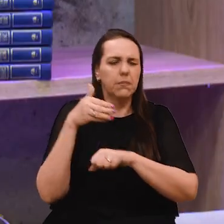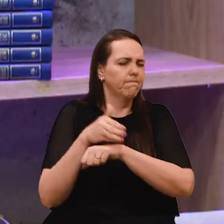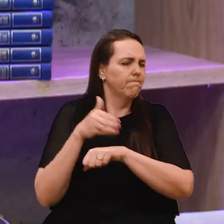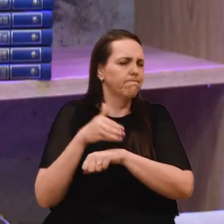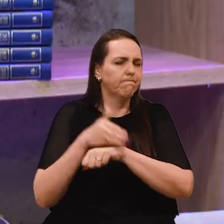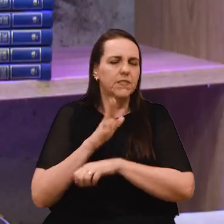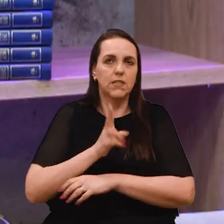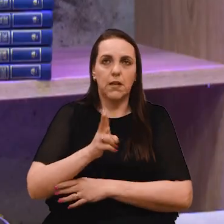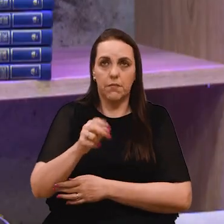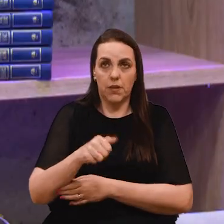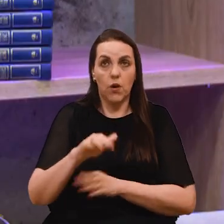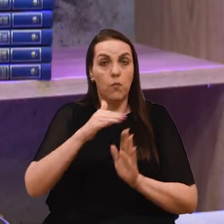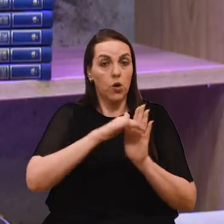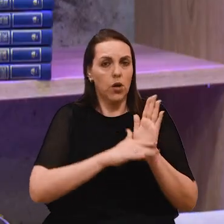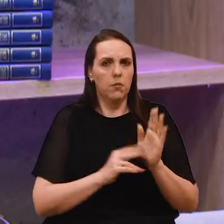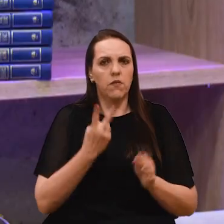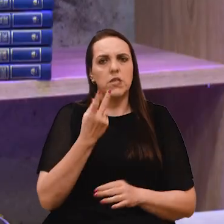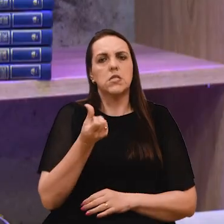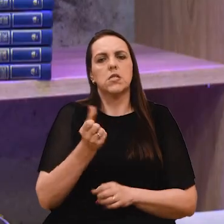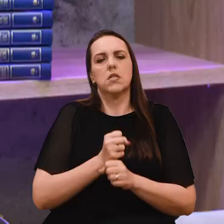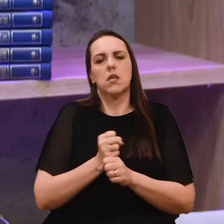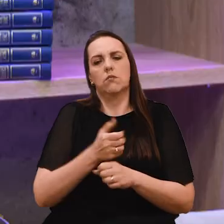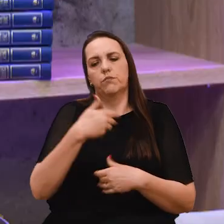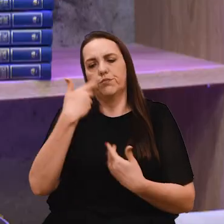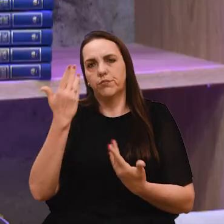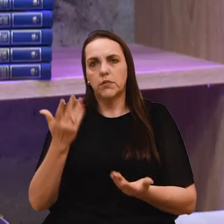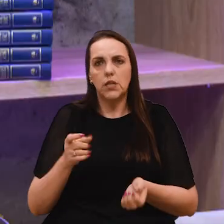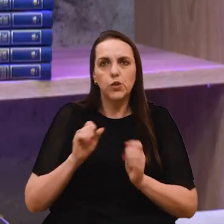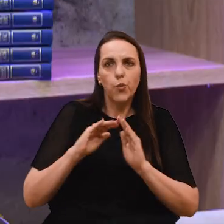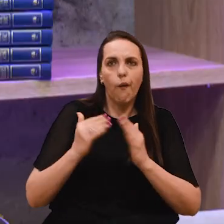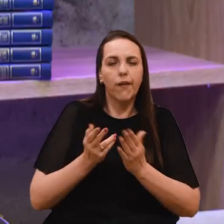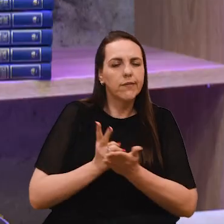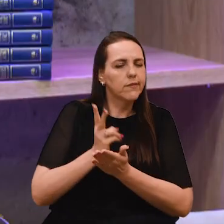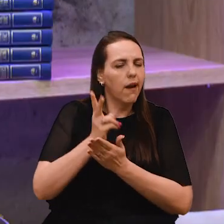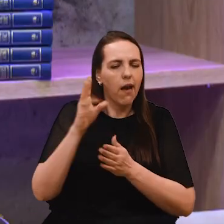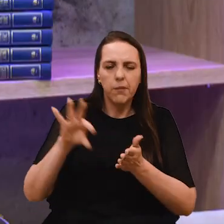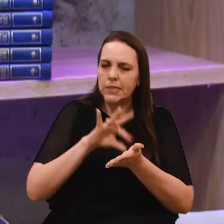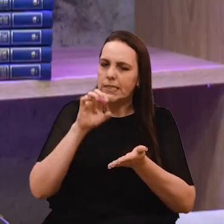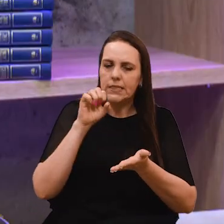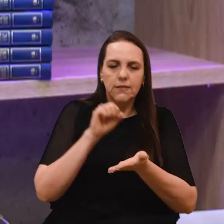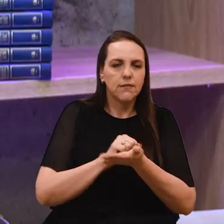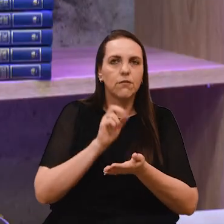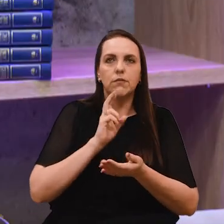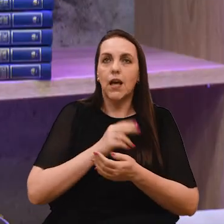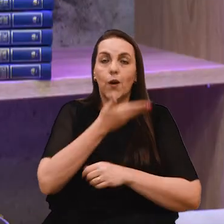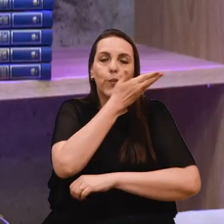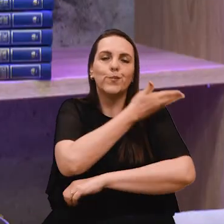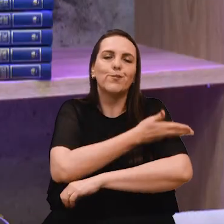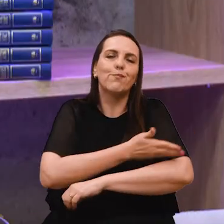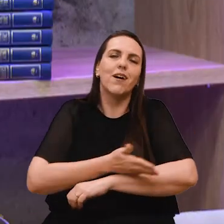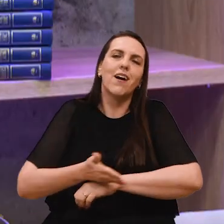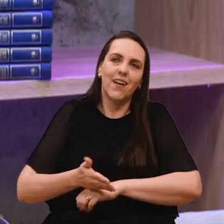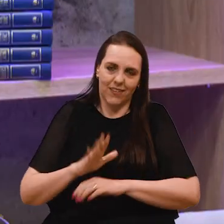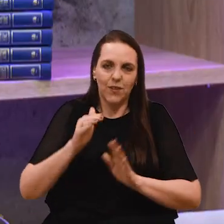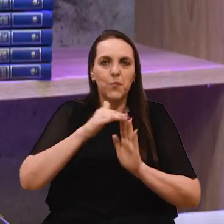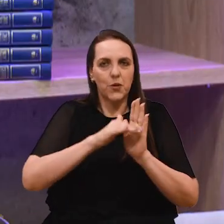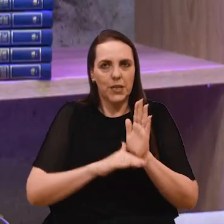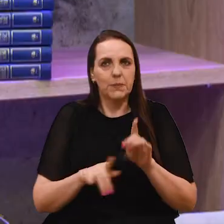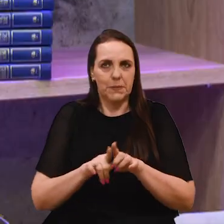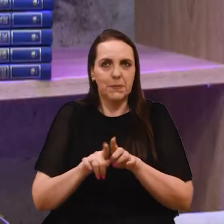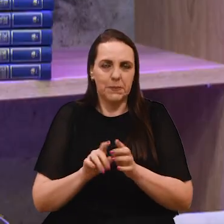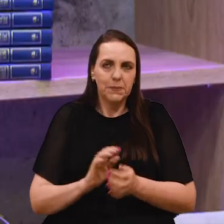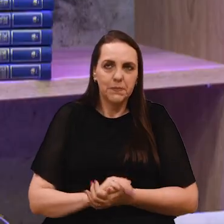Porque o programa existe há 26 anos, tem escolas que sempre vão lá, já se inscrevem e já estão acostumadas com esse programa também,